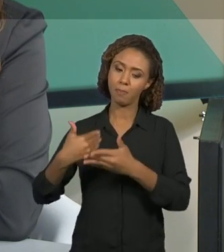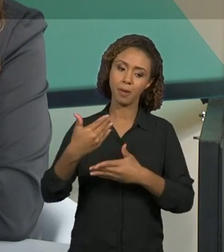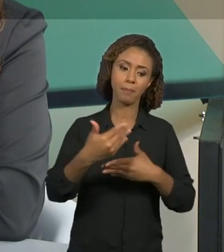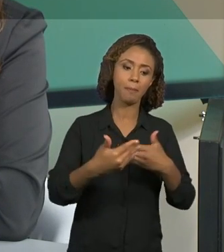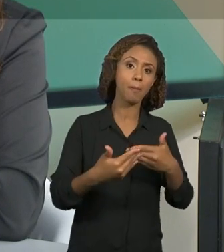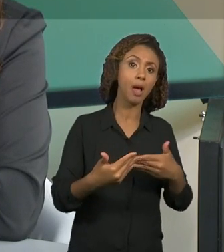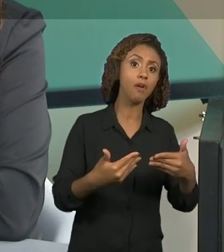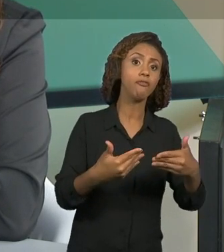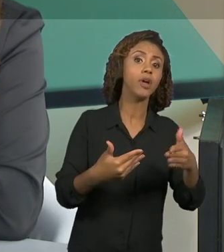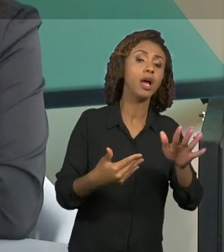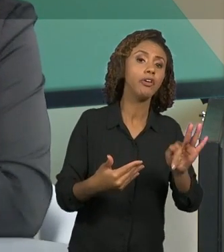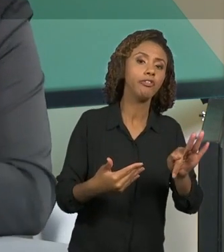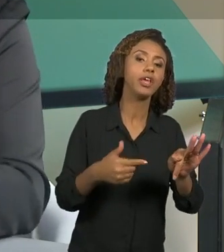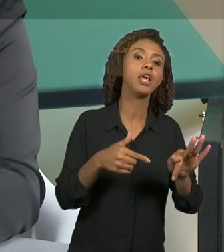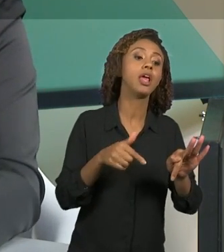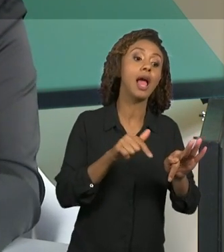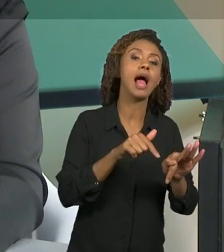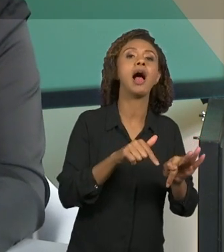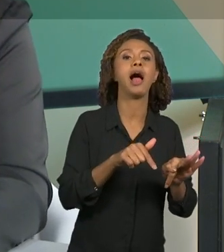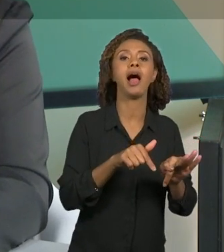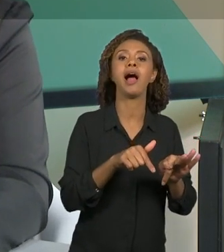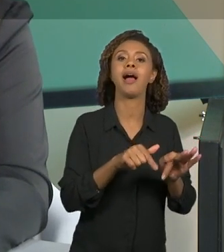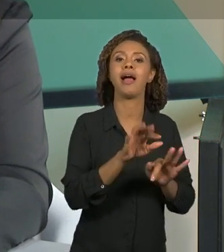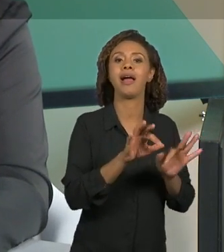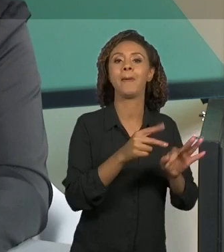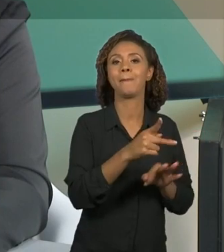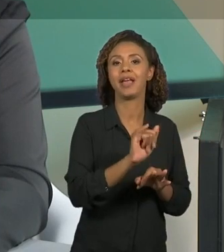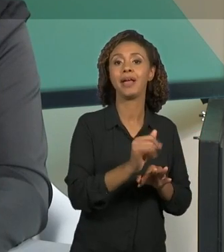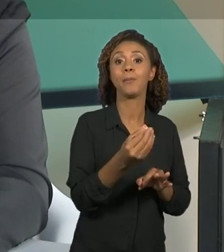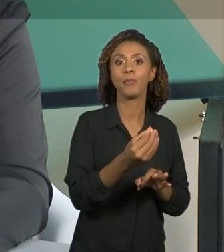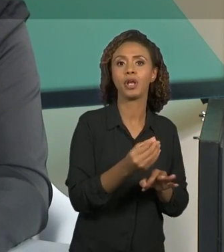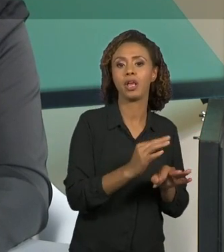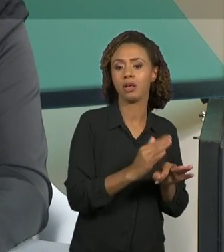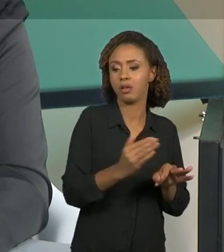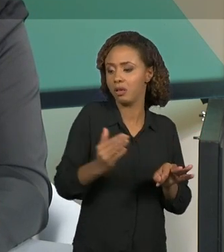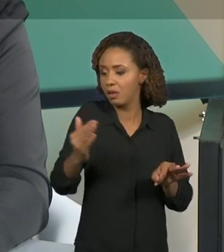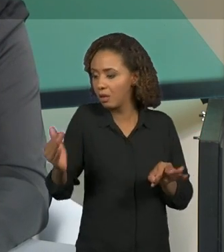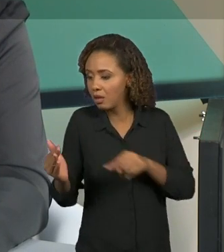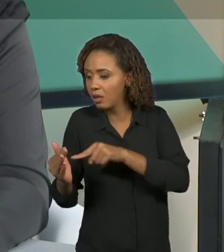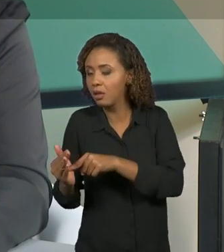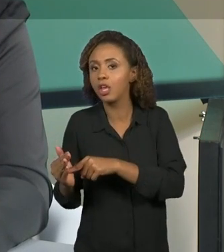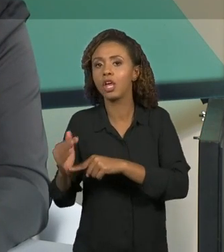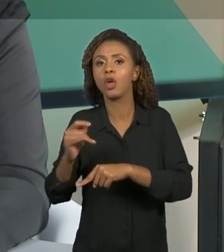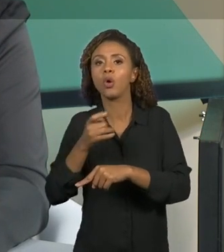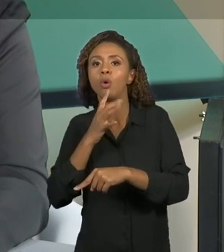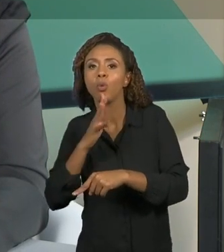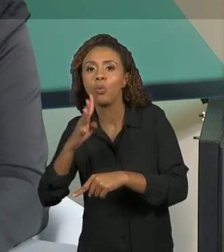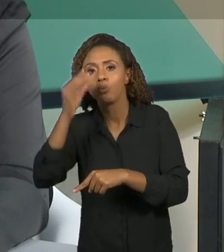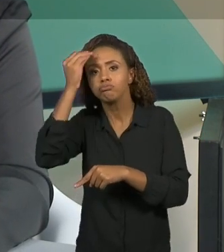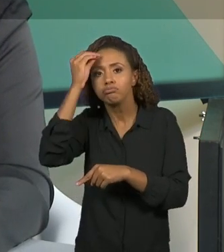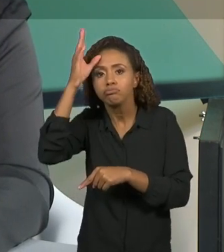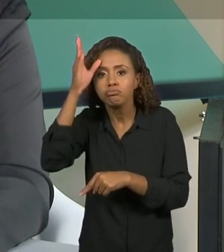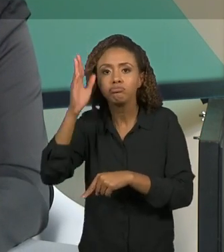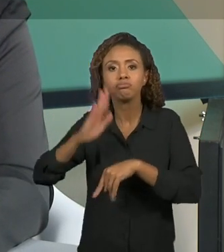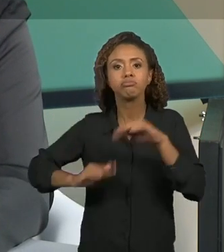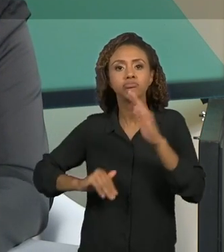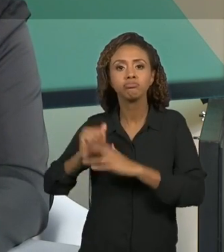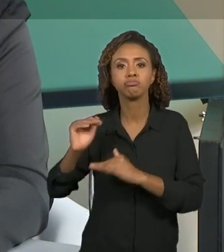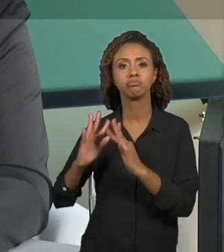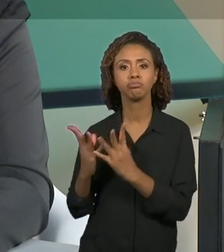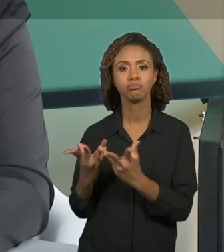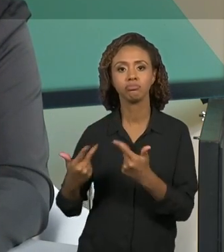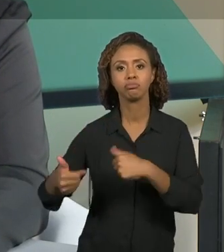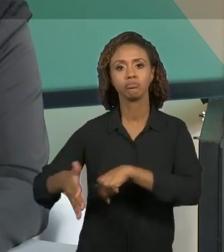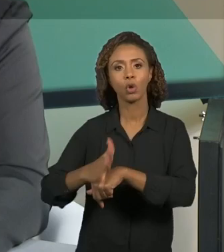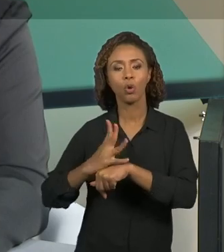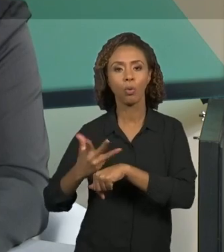você já teve possibilidade de passar pelos conhecimentos necessários ao desenvolvimento de habilidades desenvolvimento de competências você já